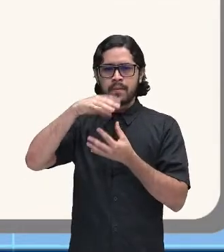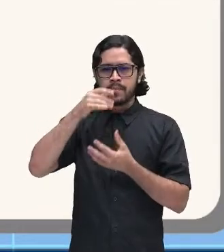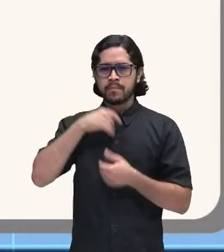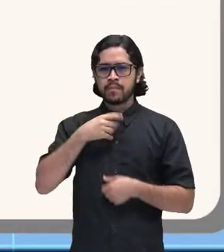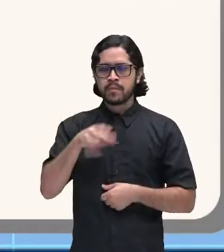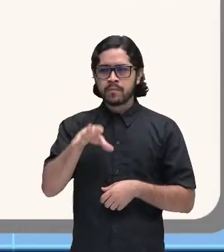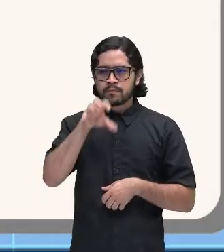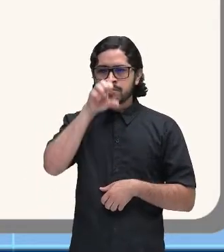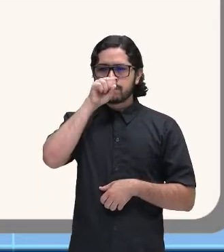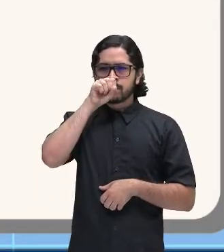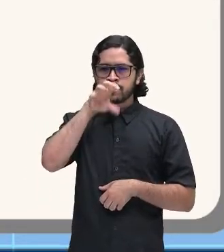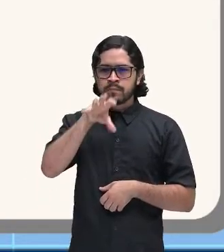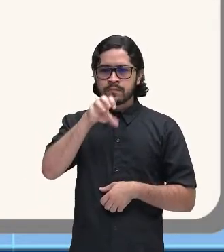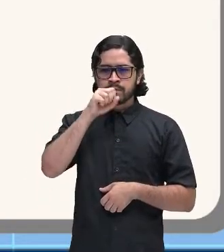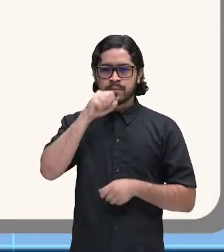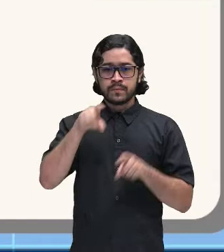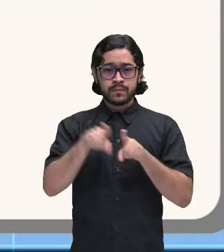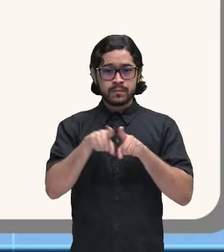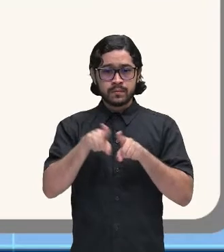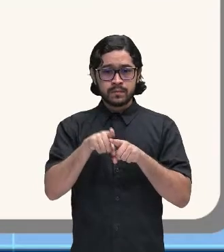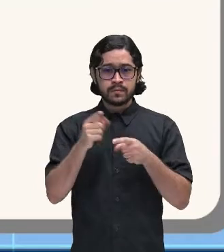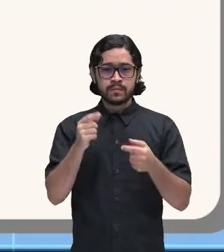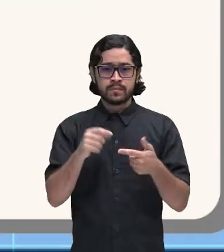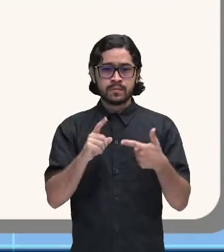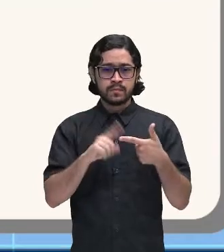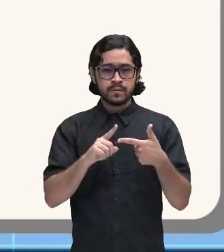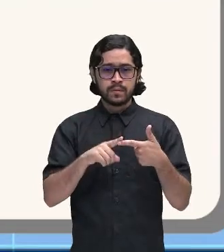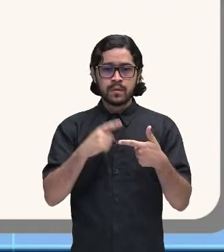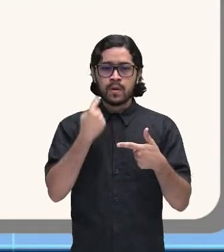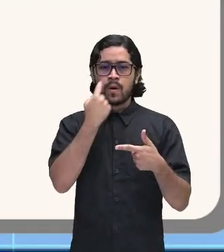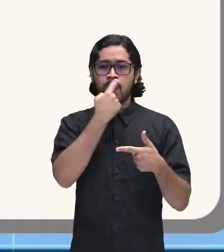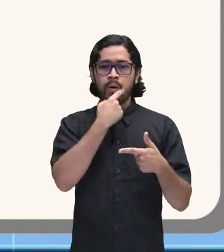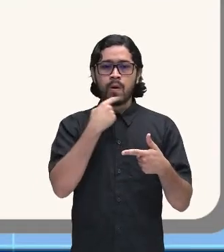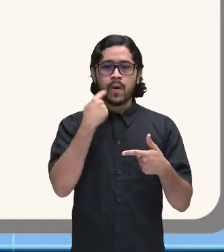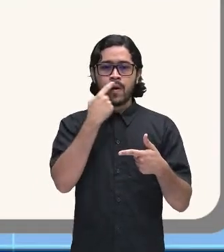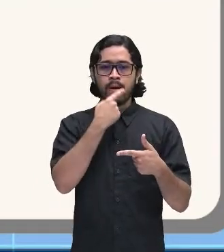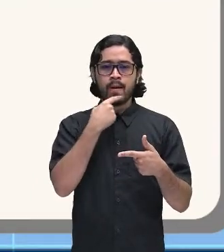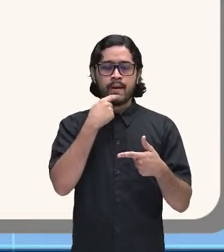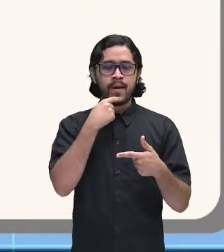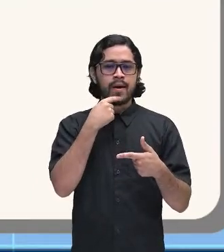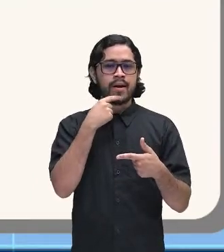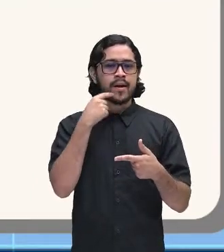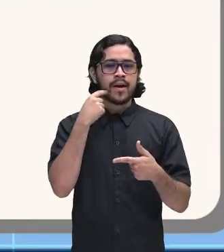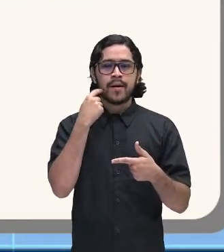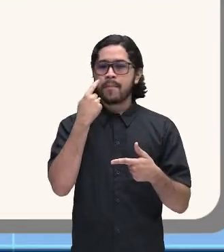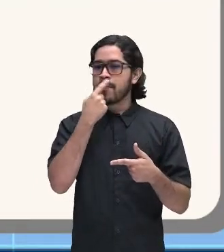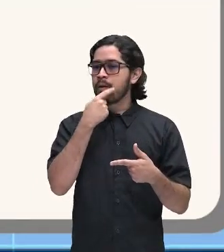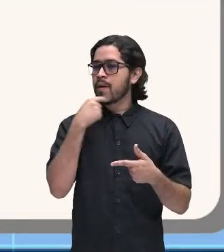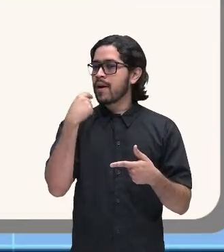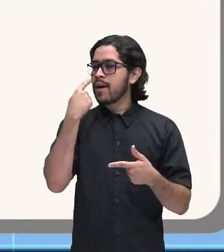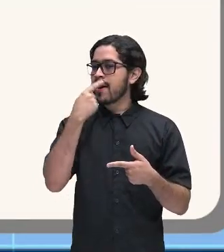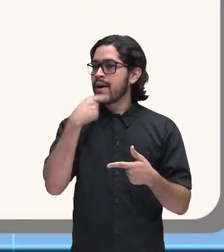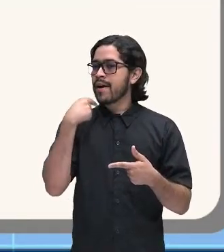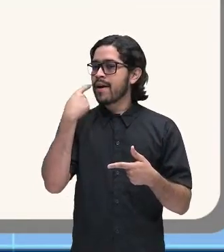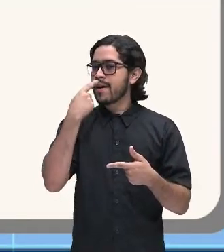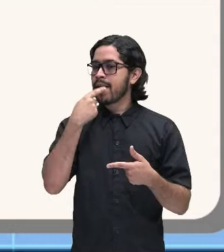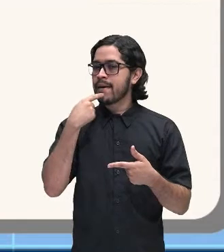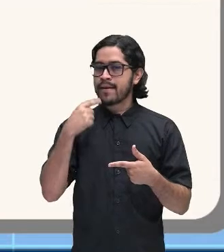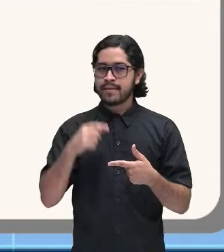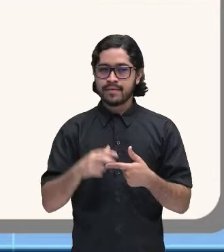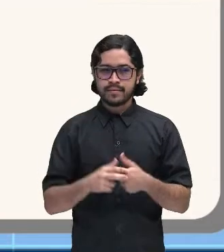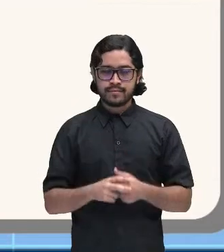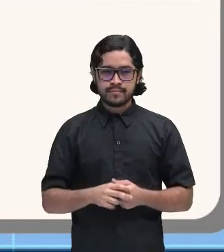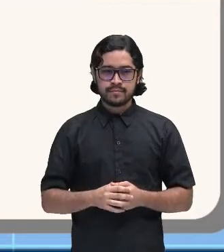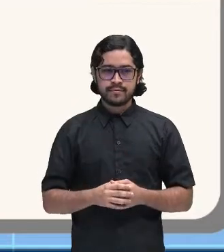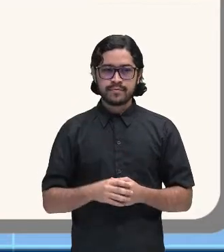A orofaringe, que é a porção da nossa mucosa oral, lá da nossa boca, da nossa cavidade oral, que vai